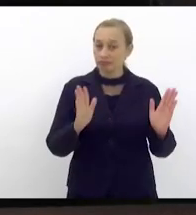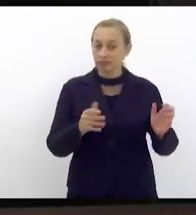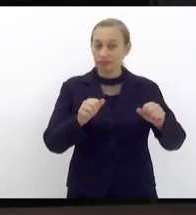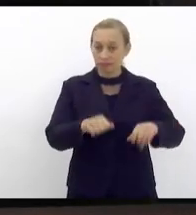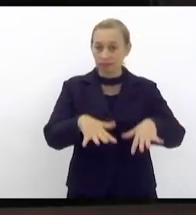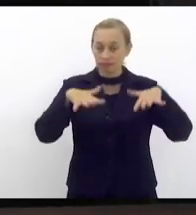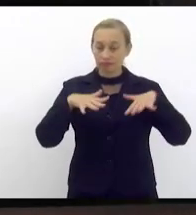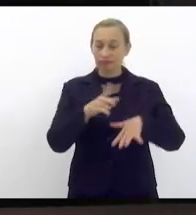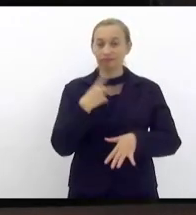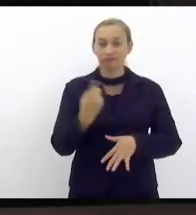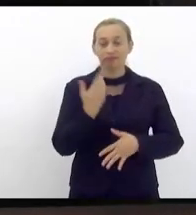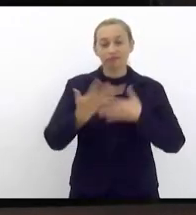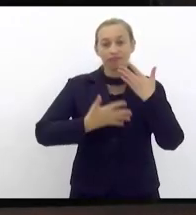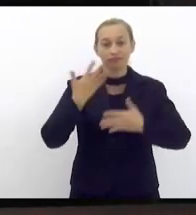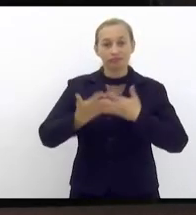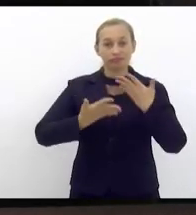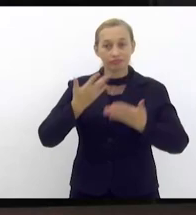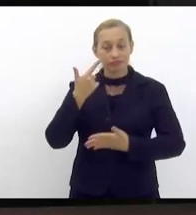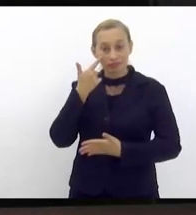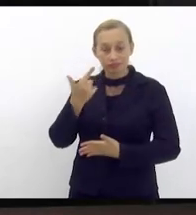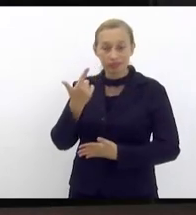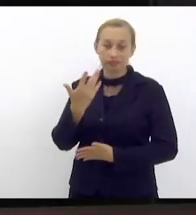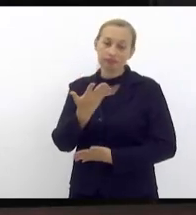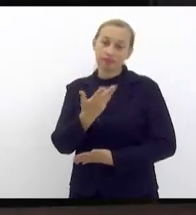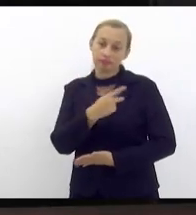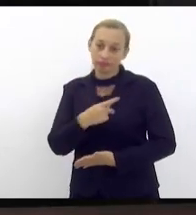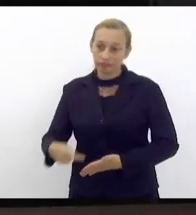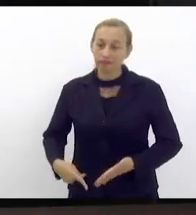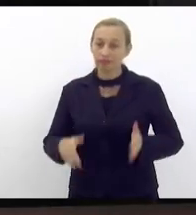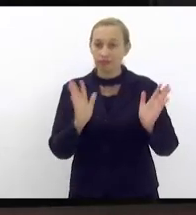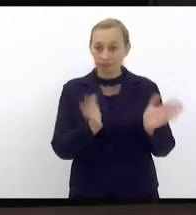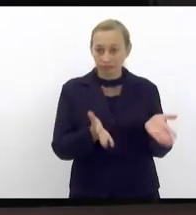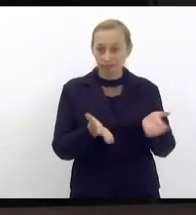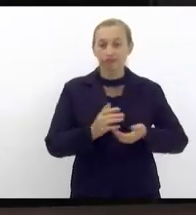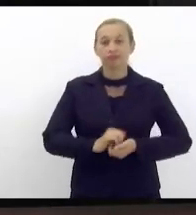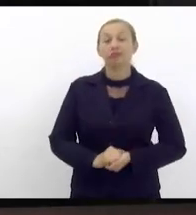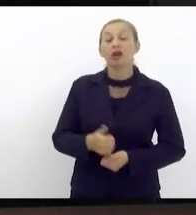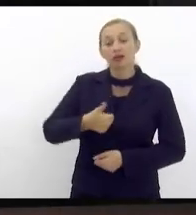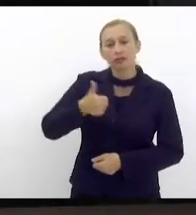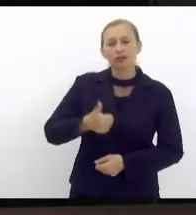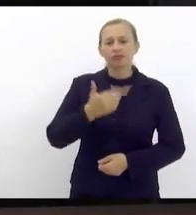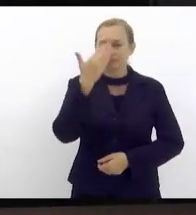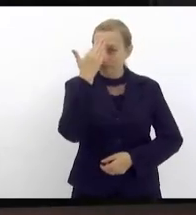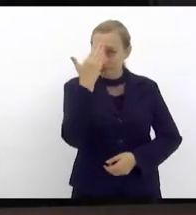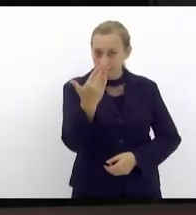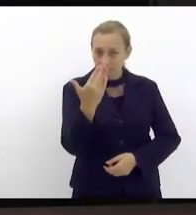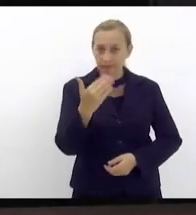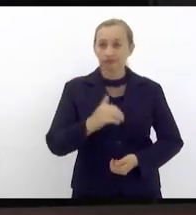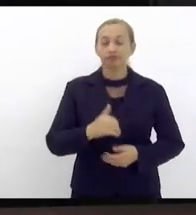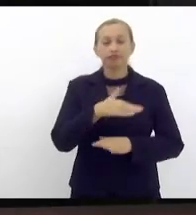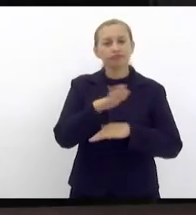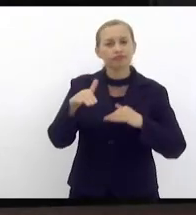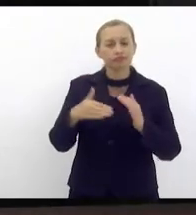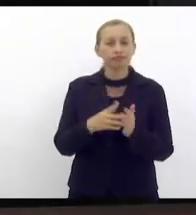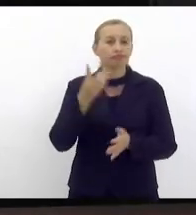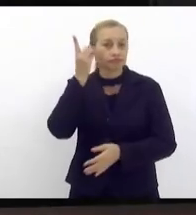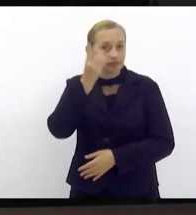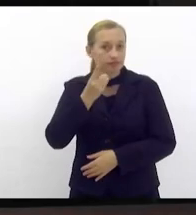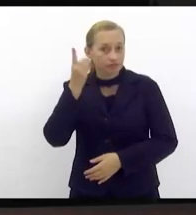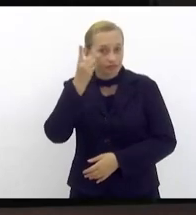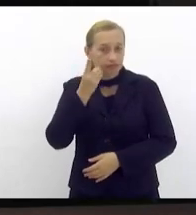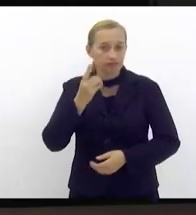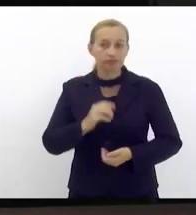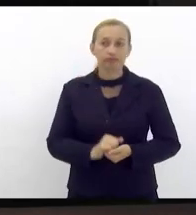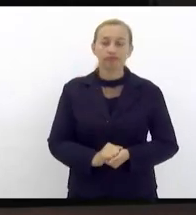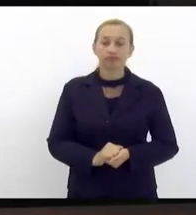satisfação imensa tá com o nosso presidente Presidente hoje primeiro queria que agradecer a todos os deputados que